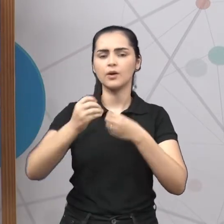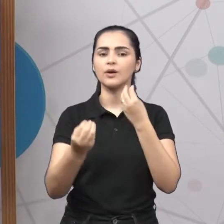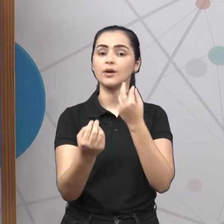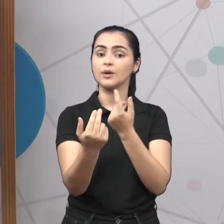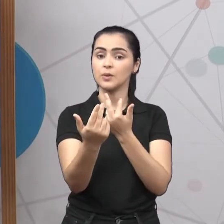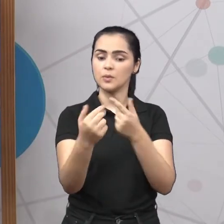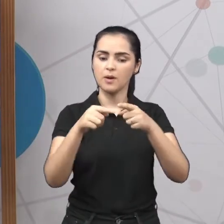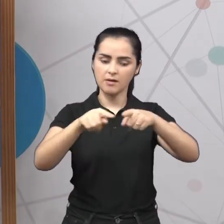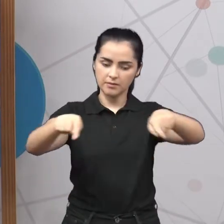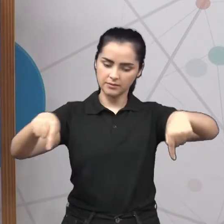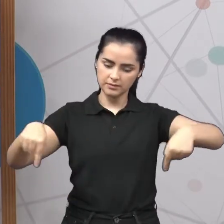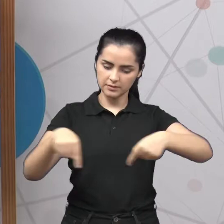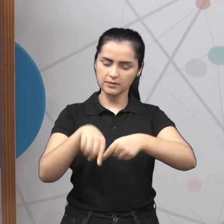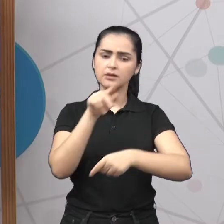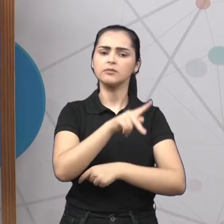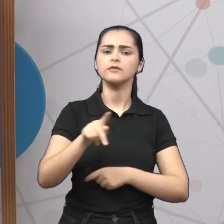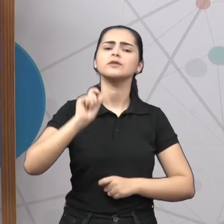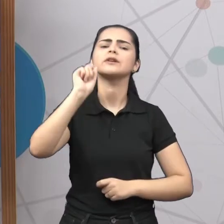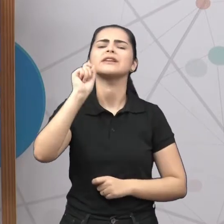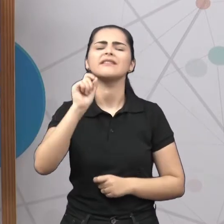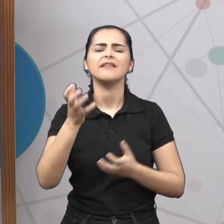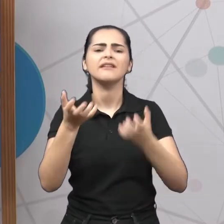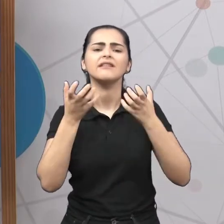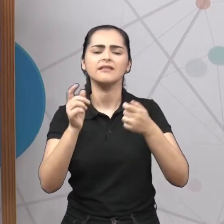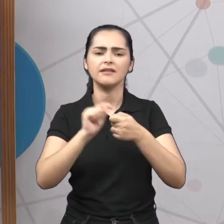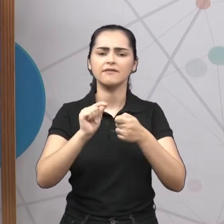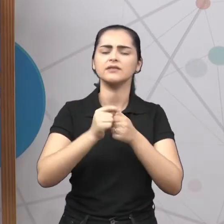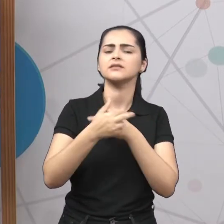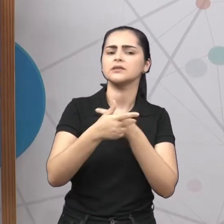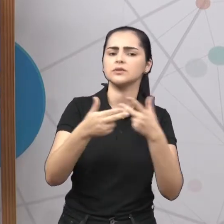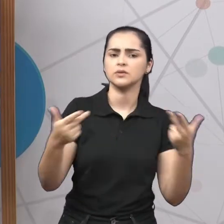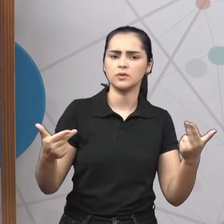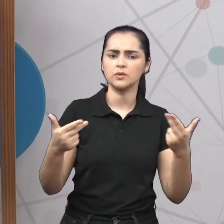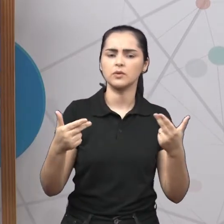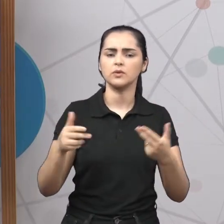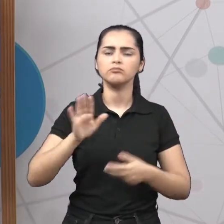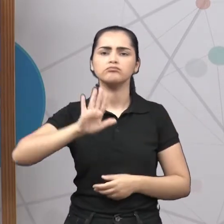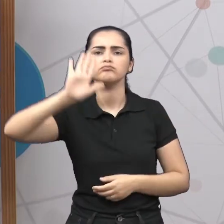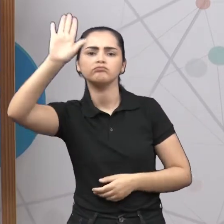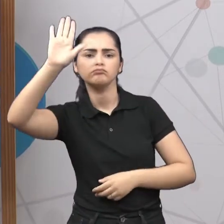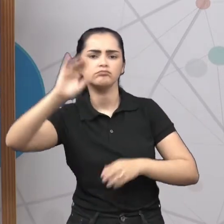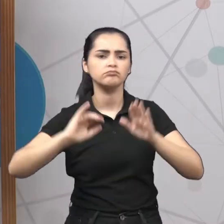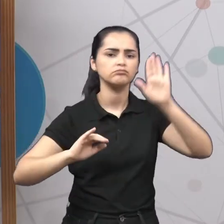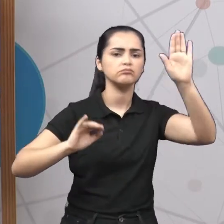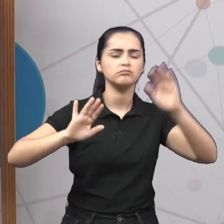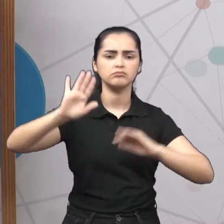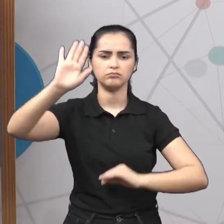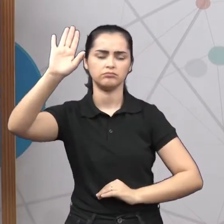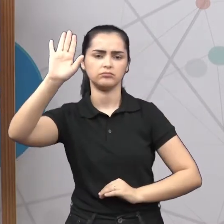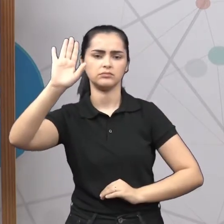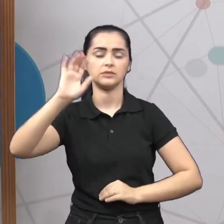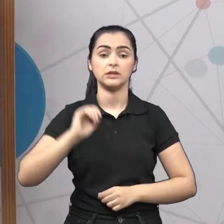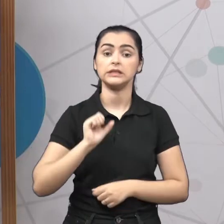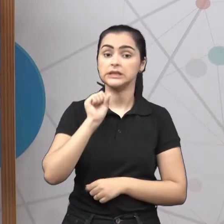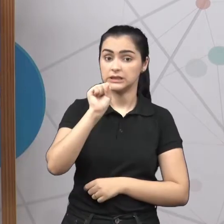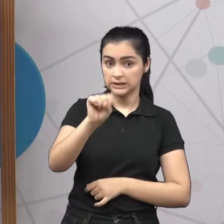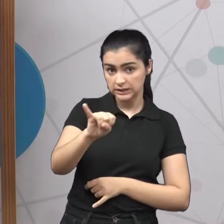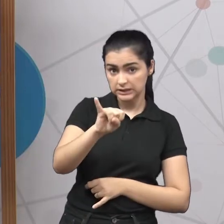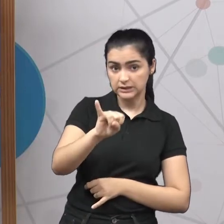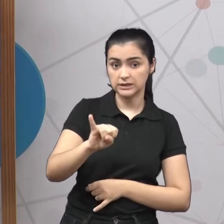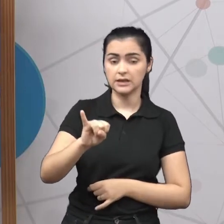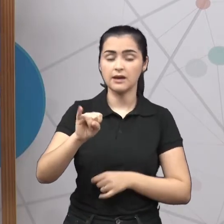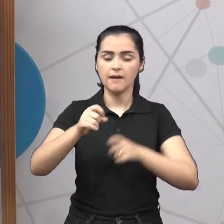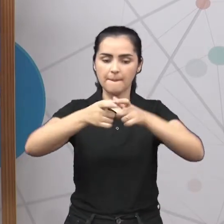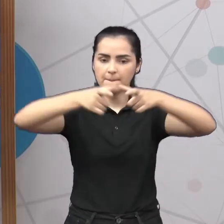sala, o professor Zeno pergunta, quem quer fazer tal coisa? Aí levanta a mão. Se a